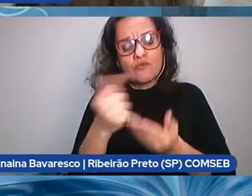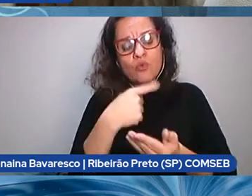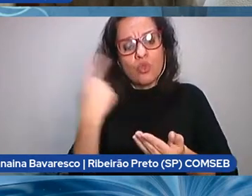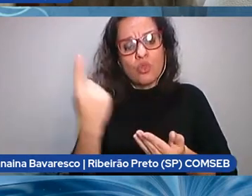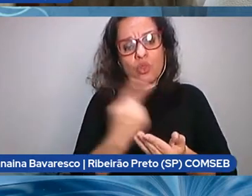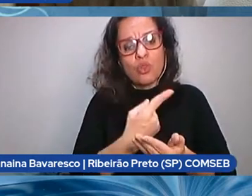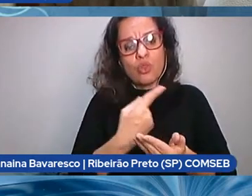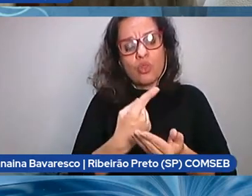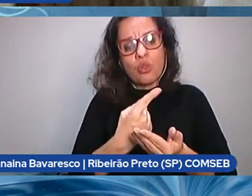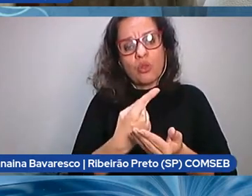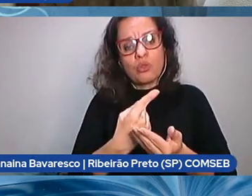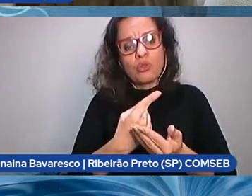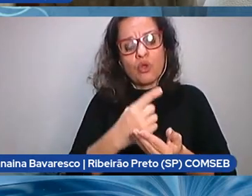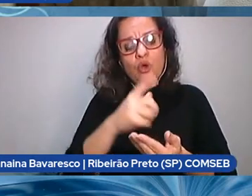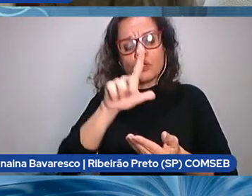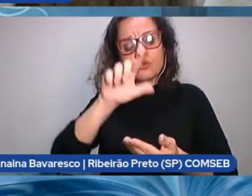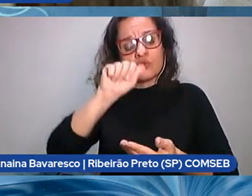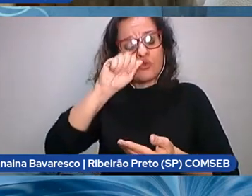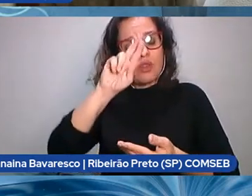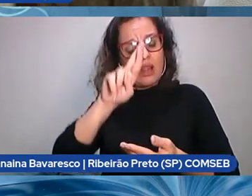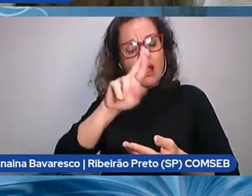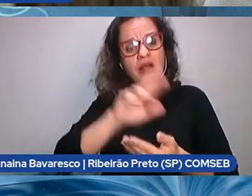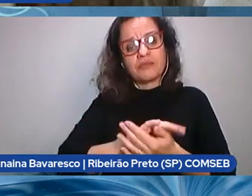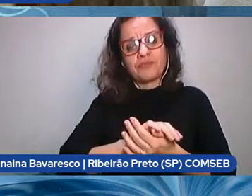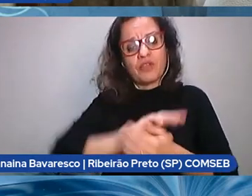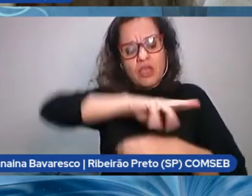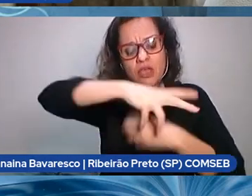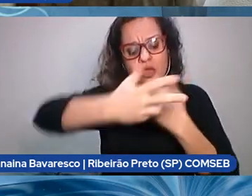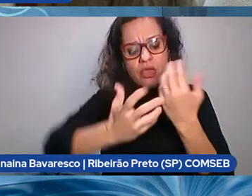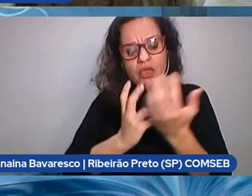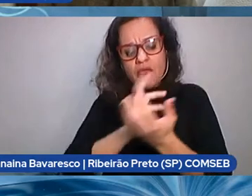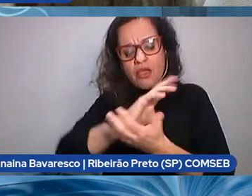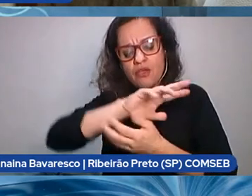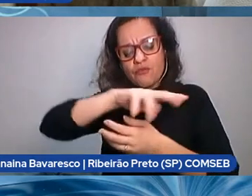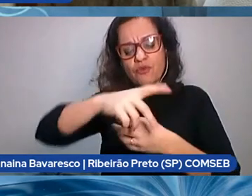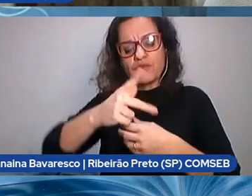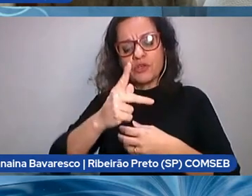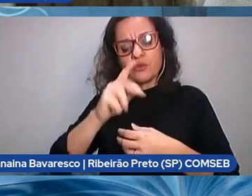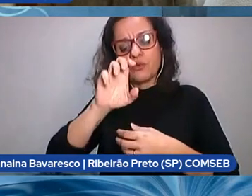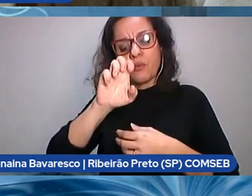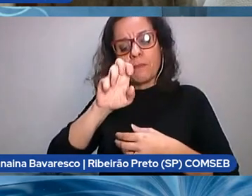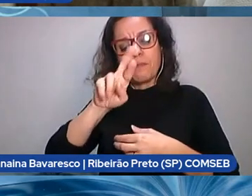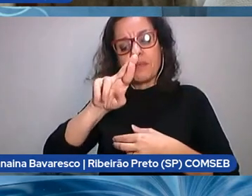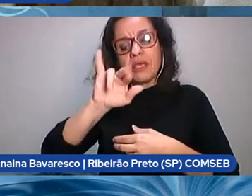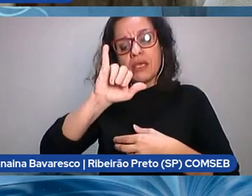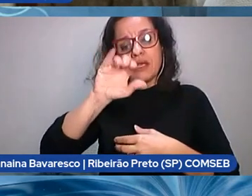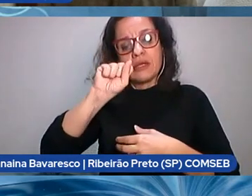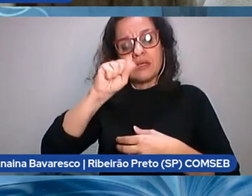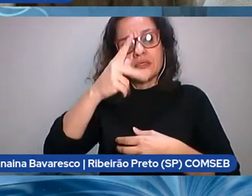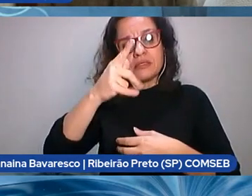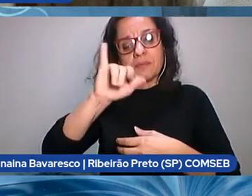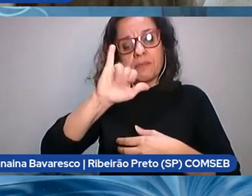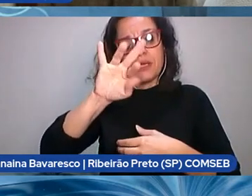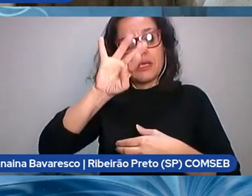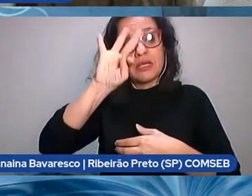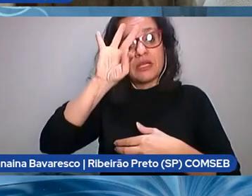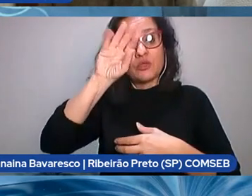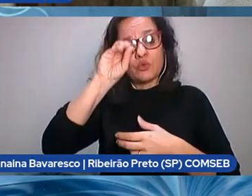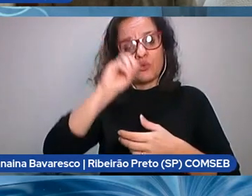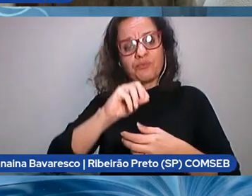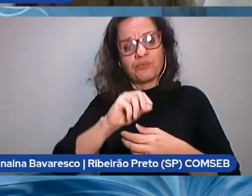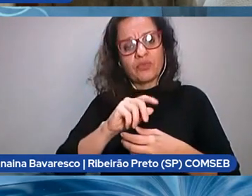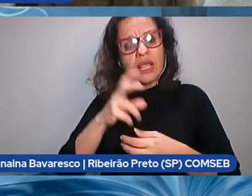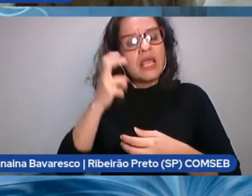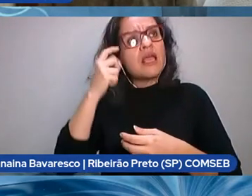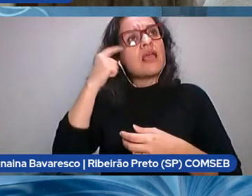está lá envolvido por um perispírito, que é com que ele se apresenta no mundo espiritual, mas há um determinado momento que ele